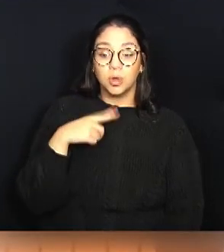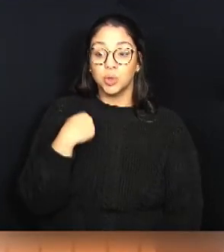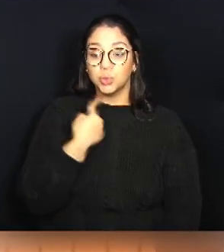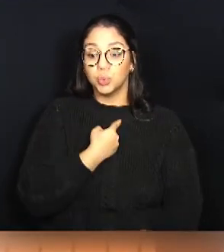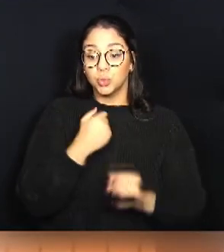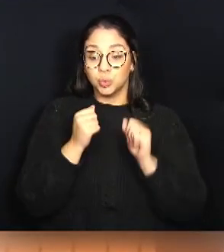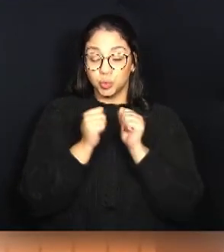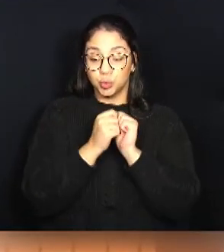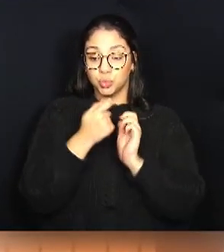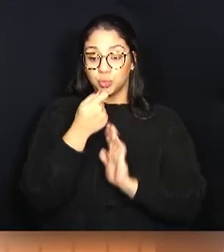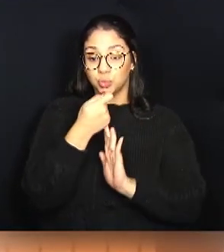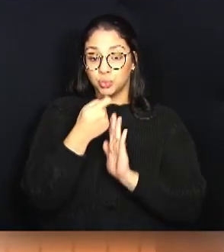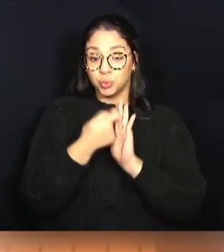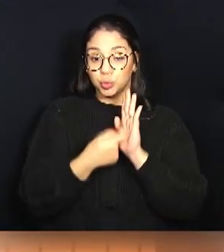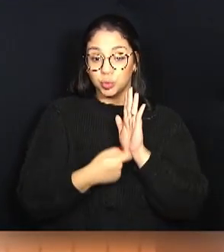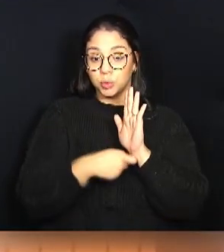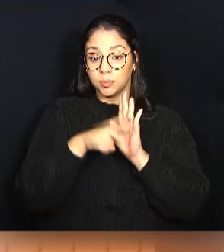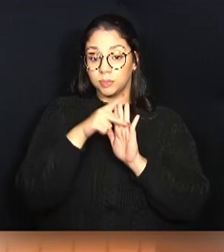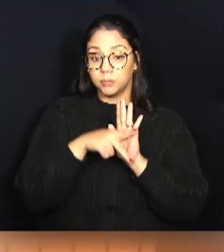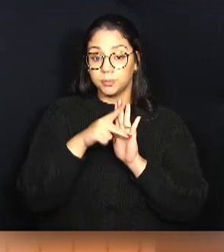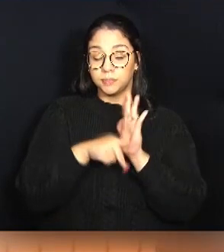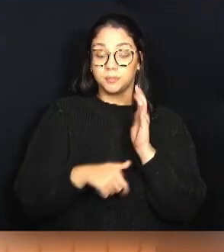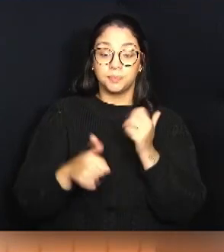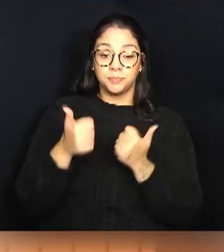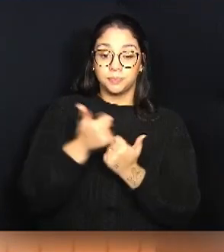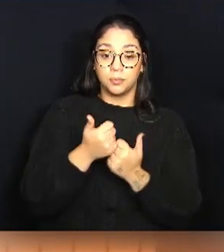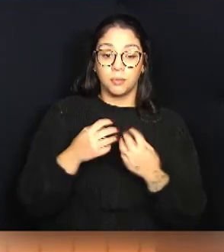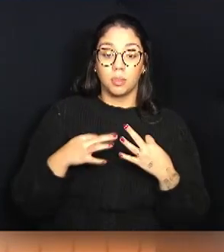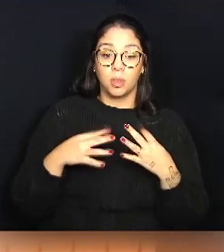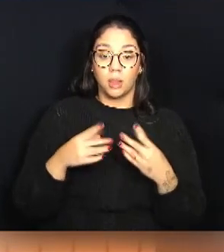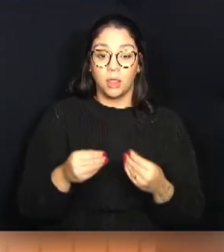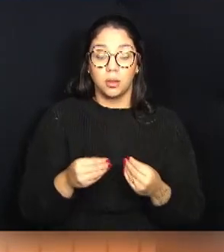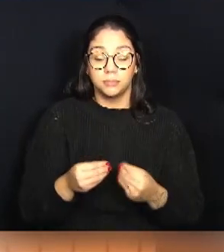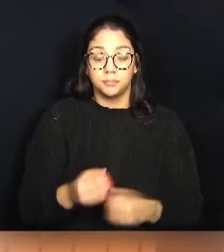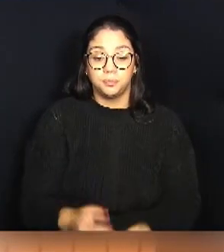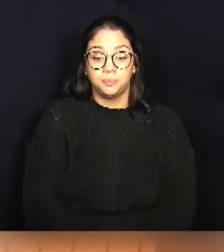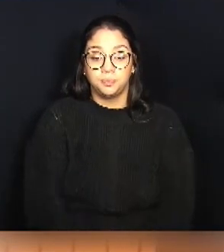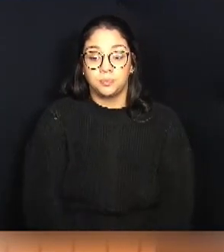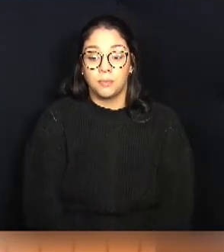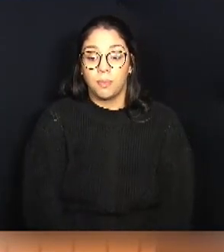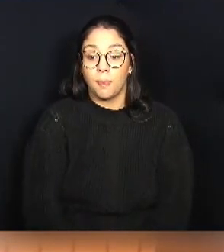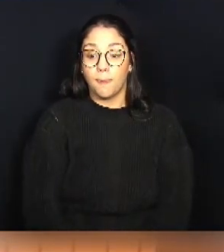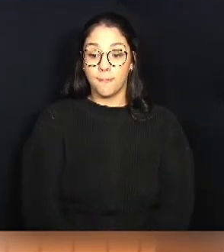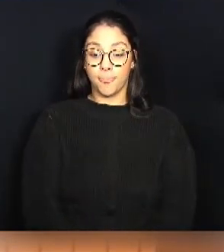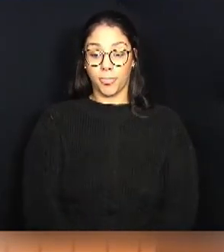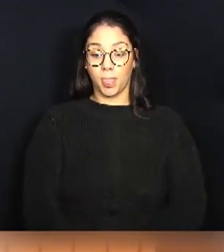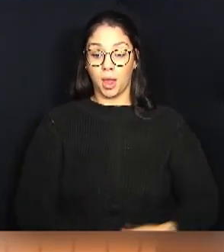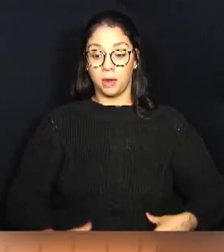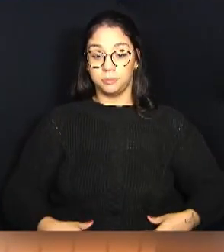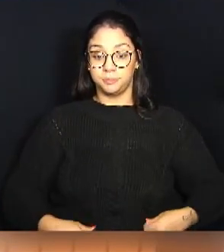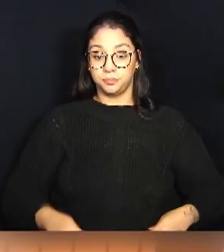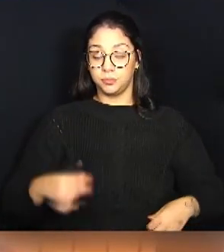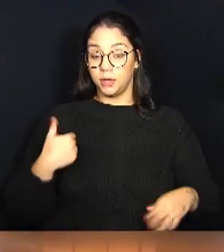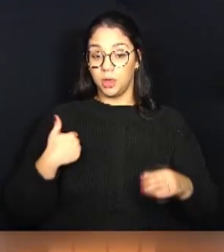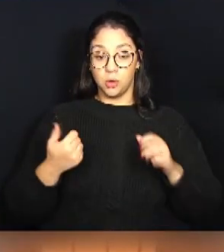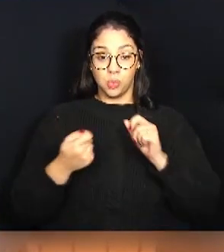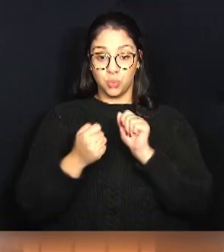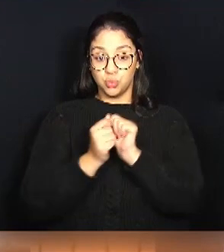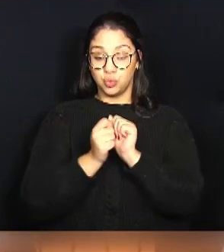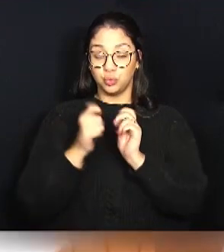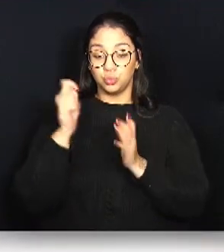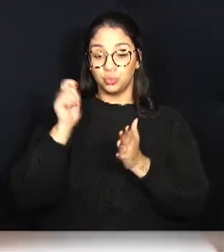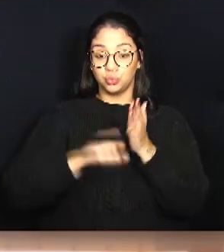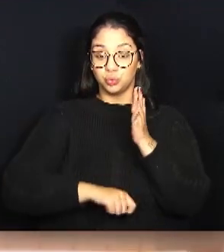então, a partir da relatoria desse projeto, esse substitutivo total, e acabei virando um dos signatários